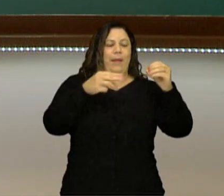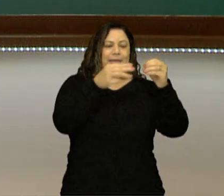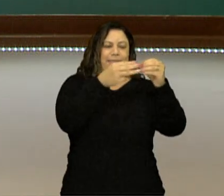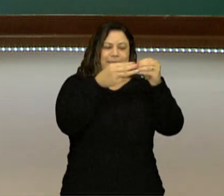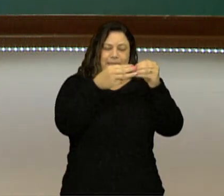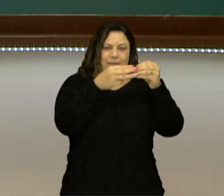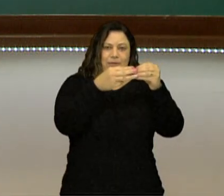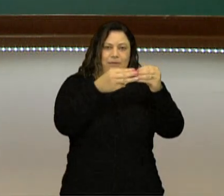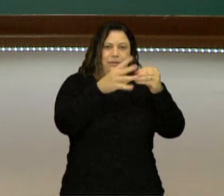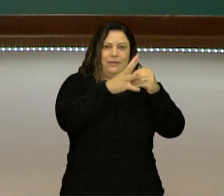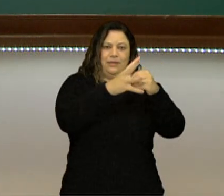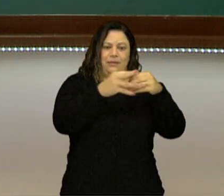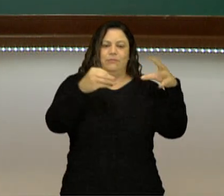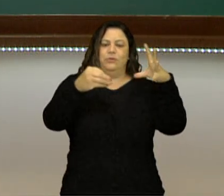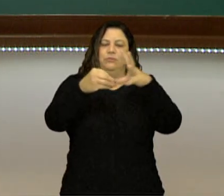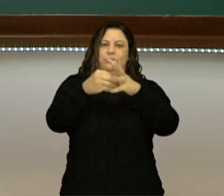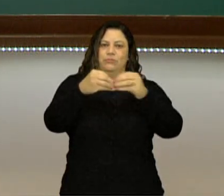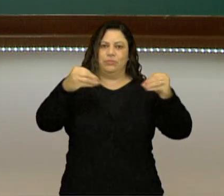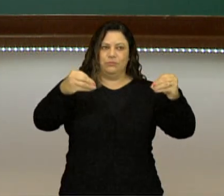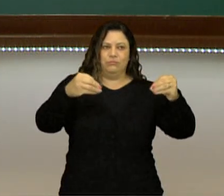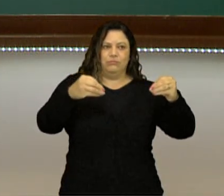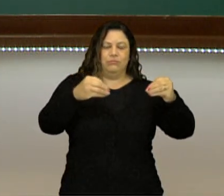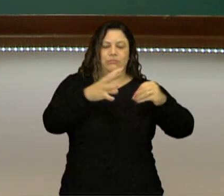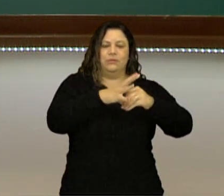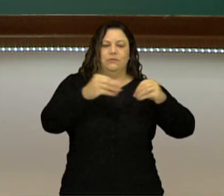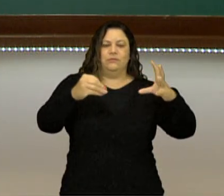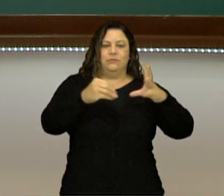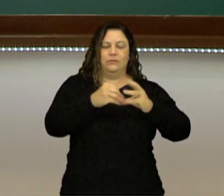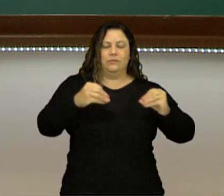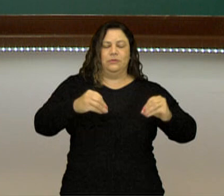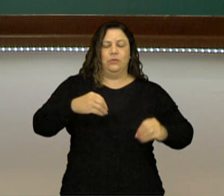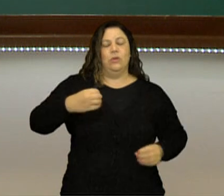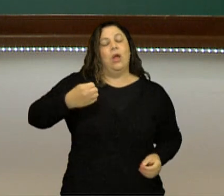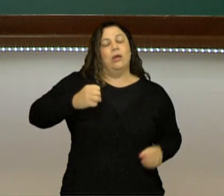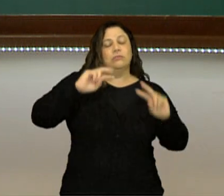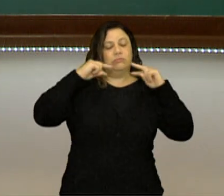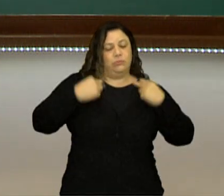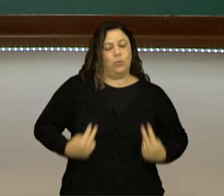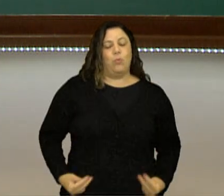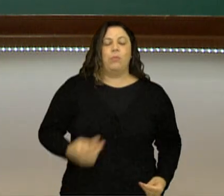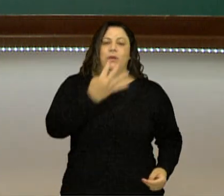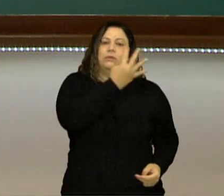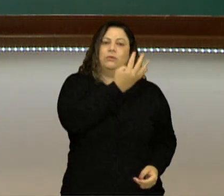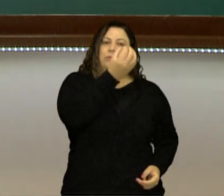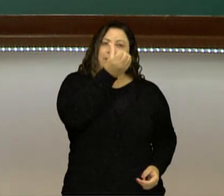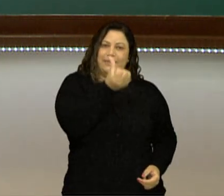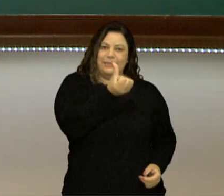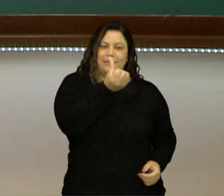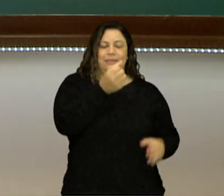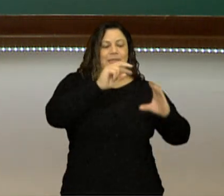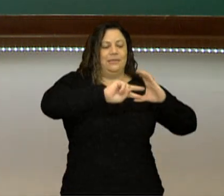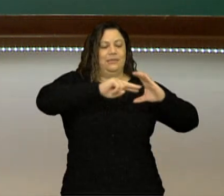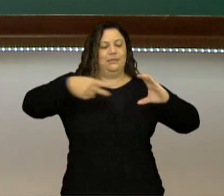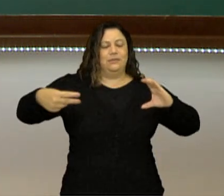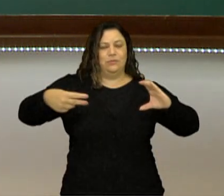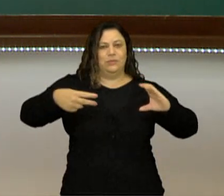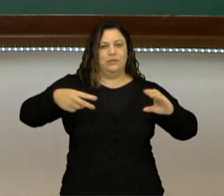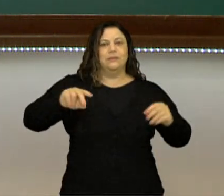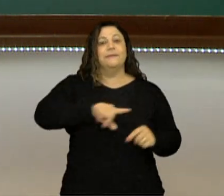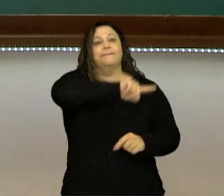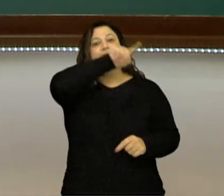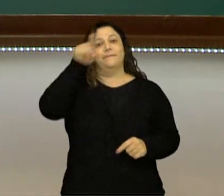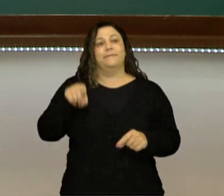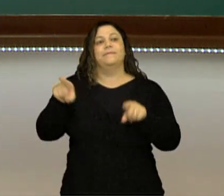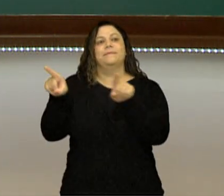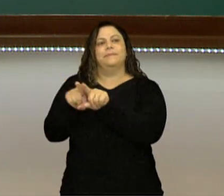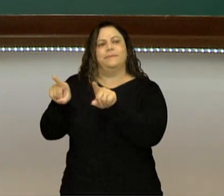de cromossomos, ou seja, se fosse ser humano aqui, 46 cromossomos fazendo duas novas células com 46. E também